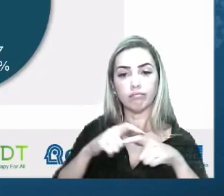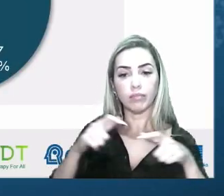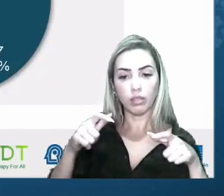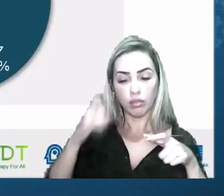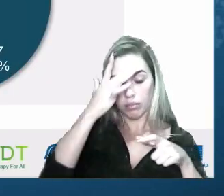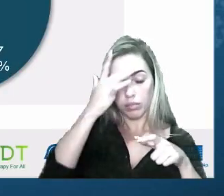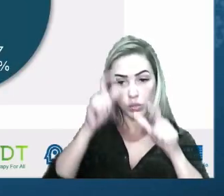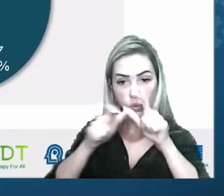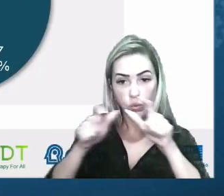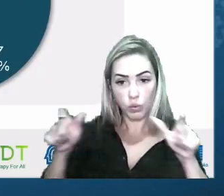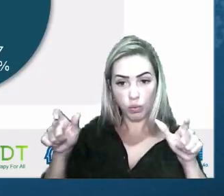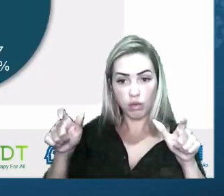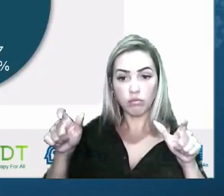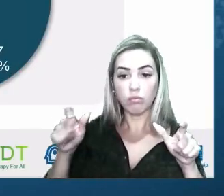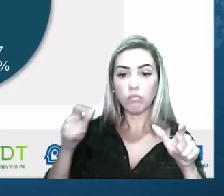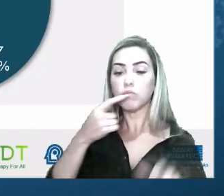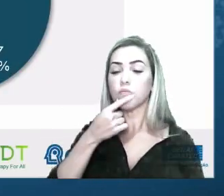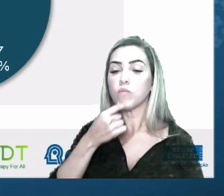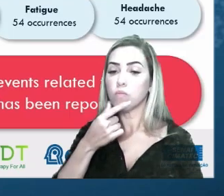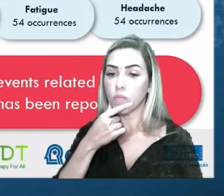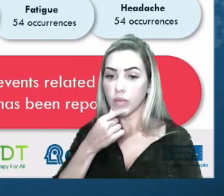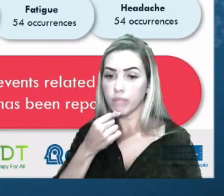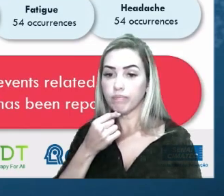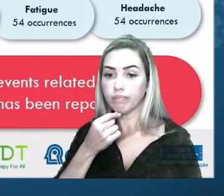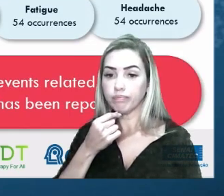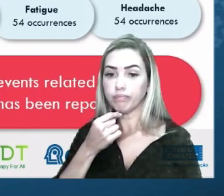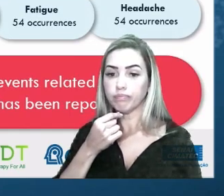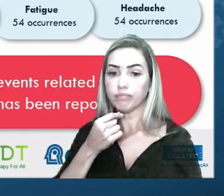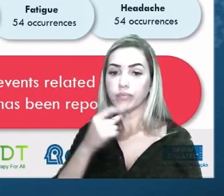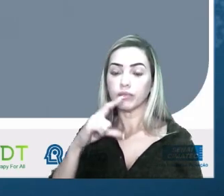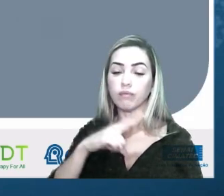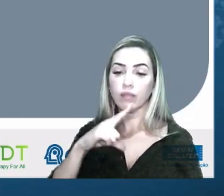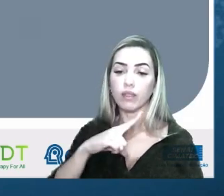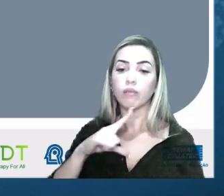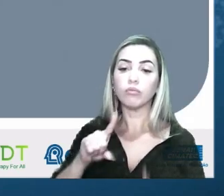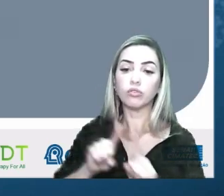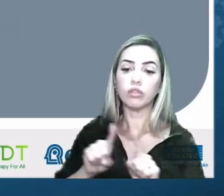indivíduos do sexo masculino, e tivemos também